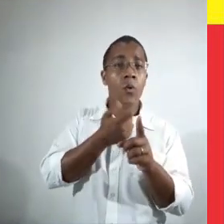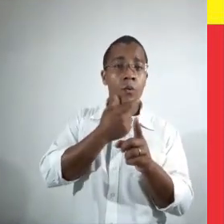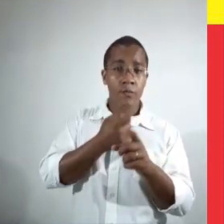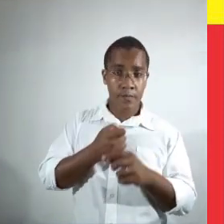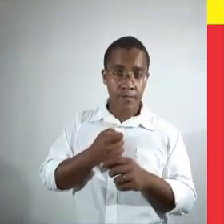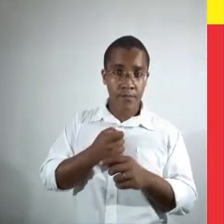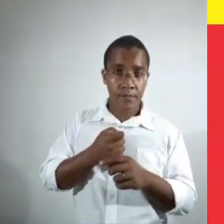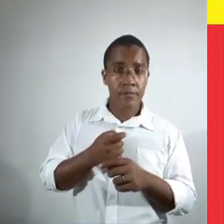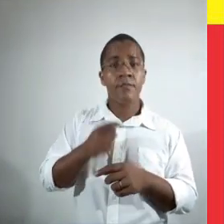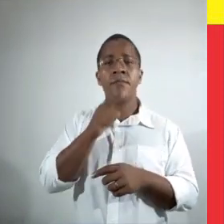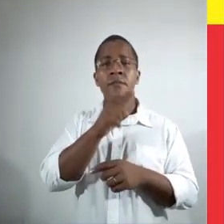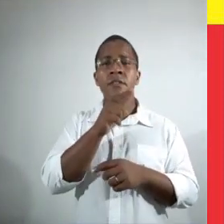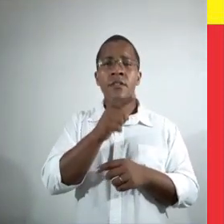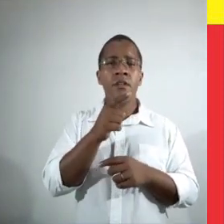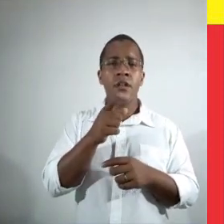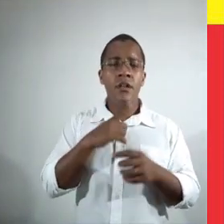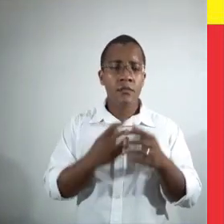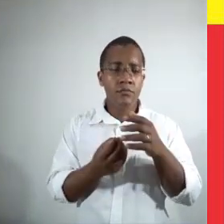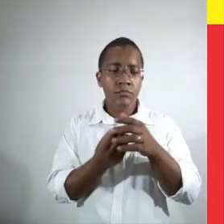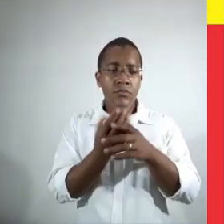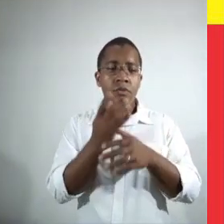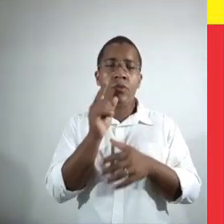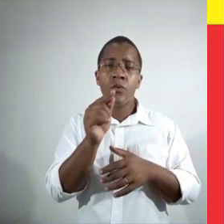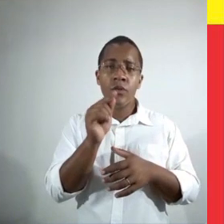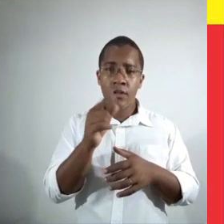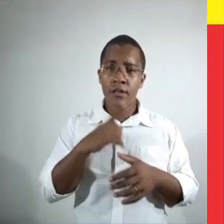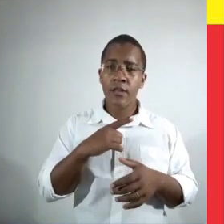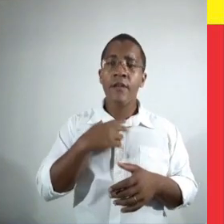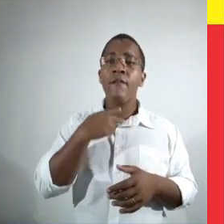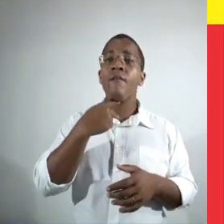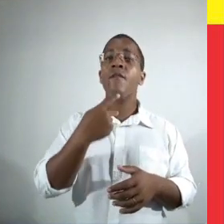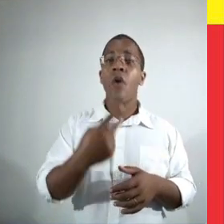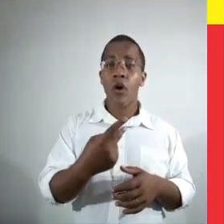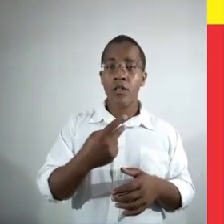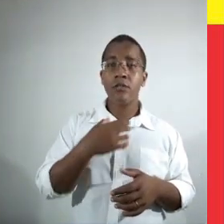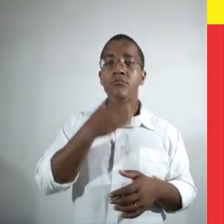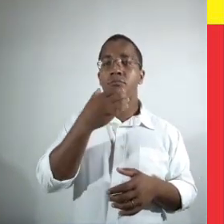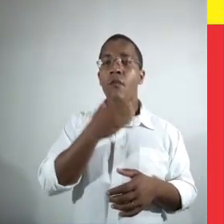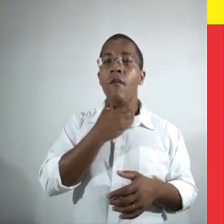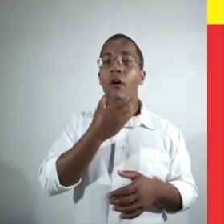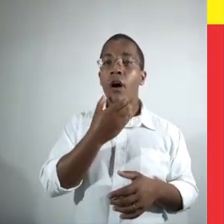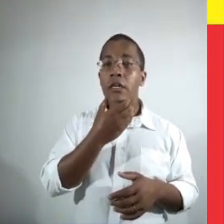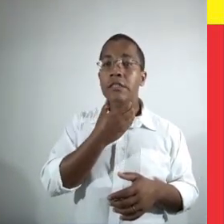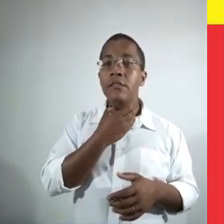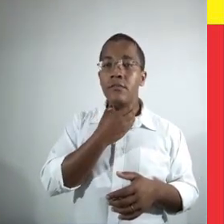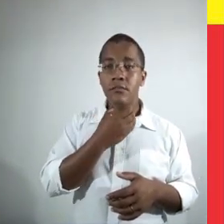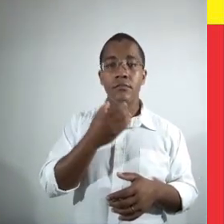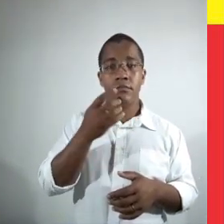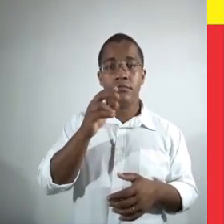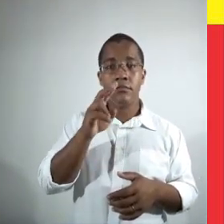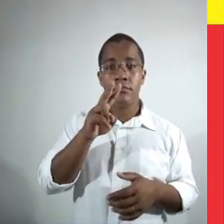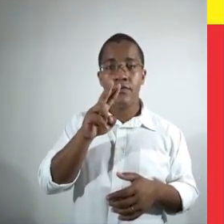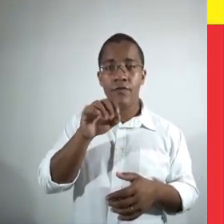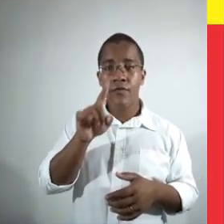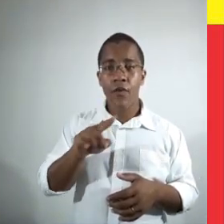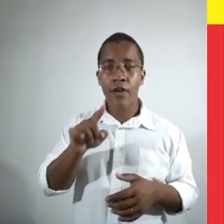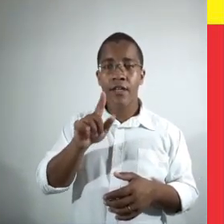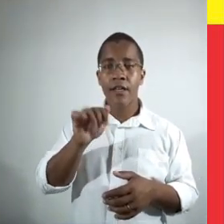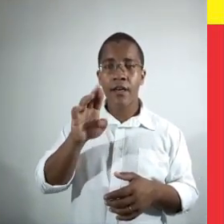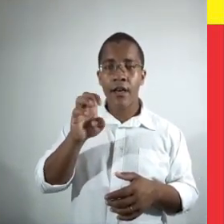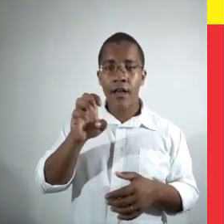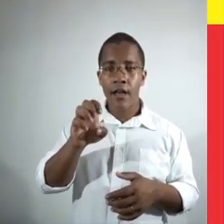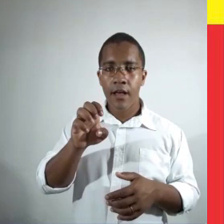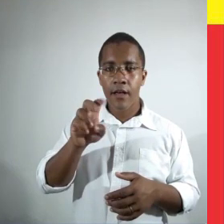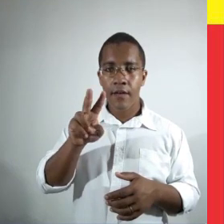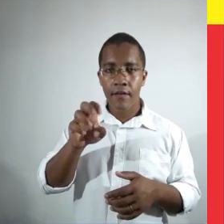sexo masculino. O que é que os hormônios vão produzir aí? Voz mais grave, musculatura mais desenvolvida,